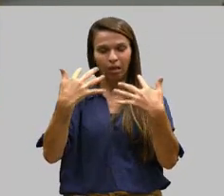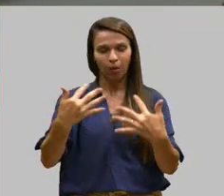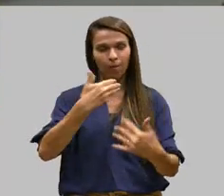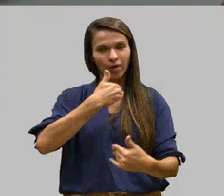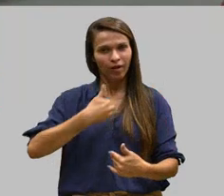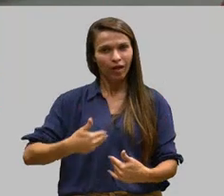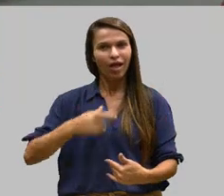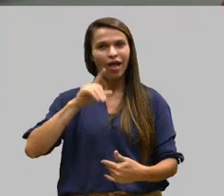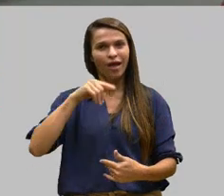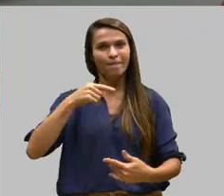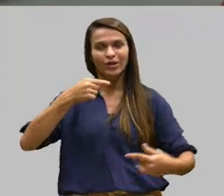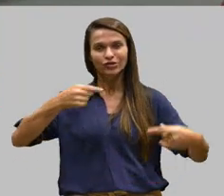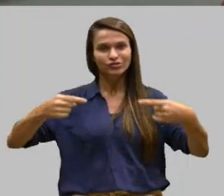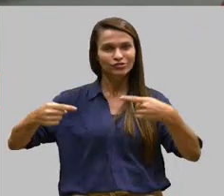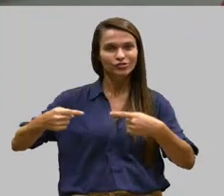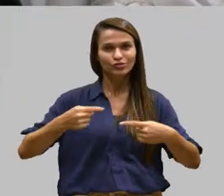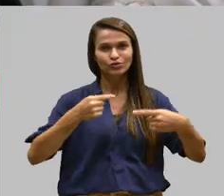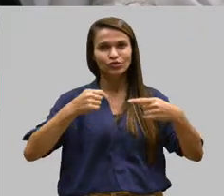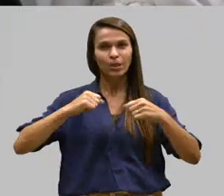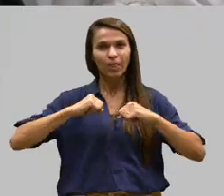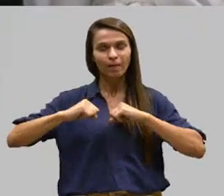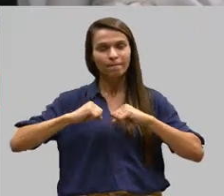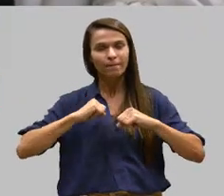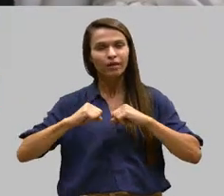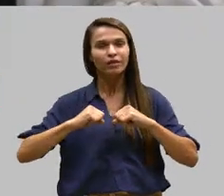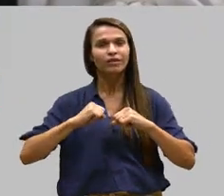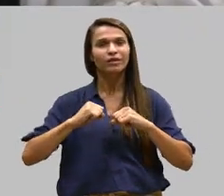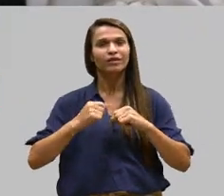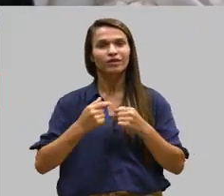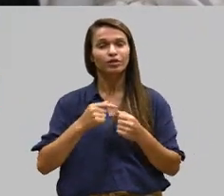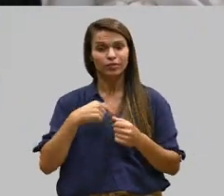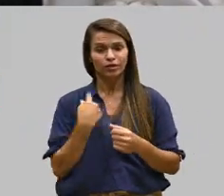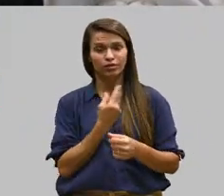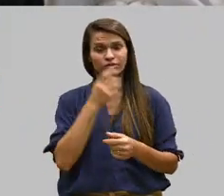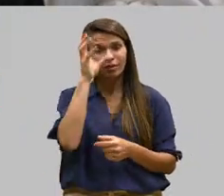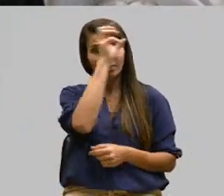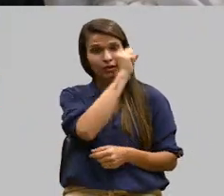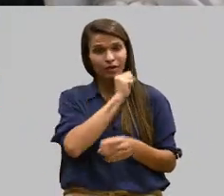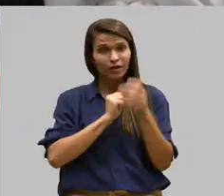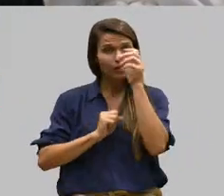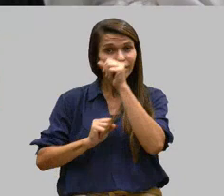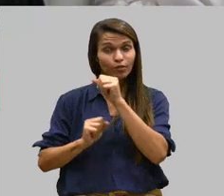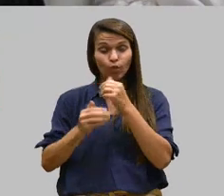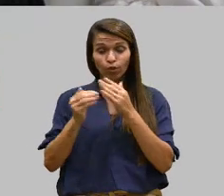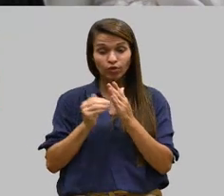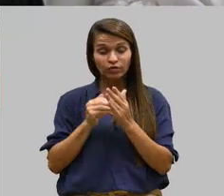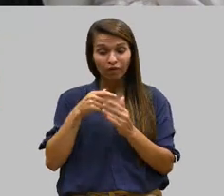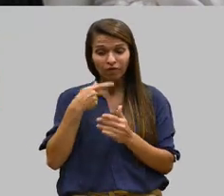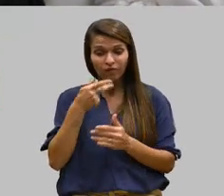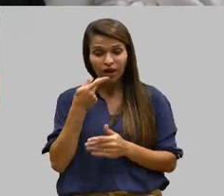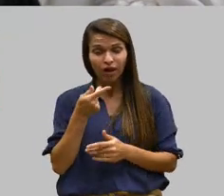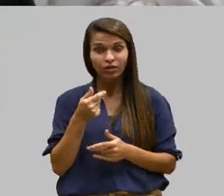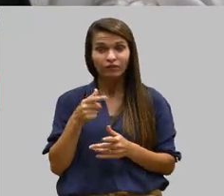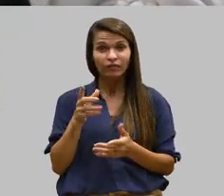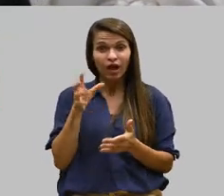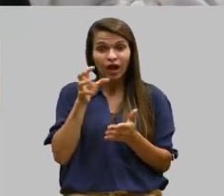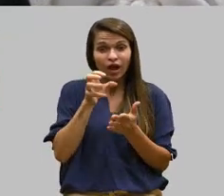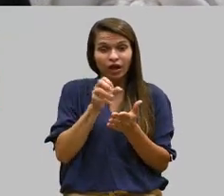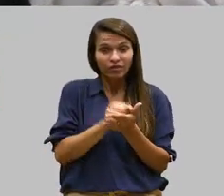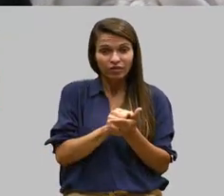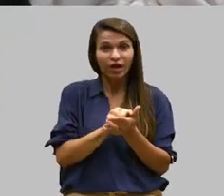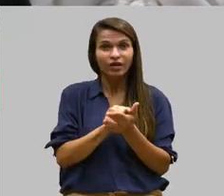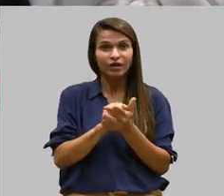é para discutir debater e para nós aprendermos tudo que nós falamos aqui fica gravado na TV